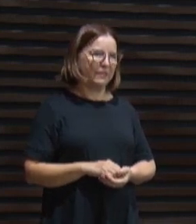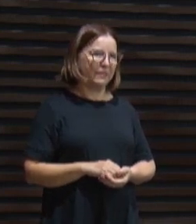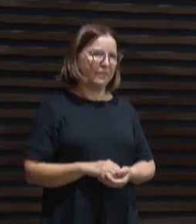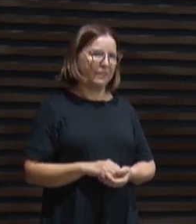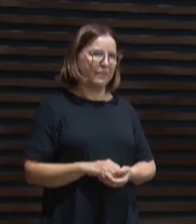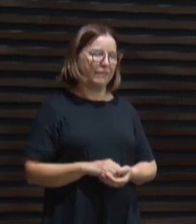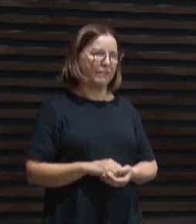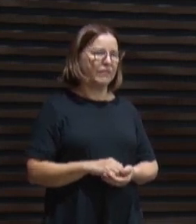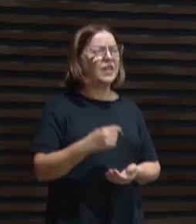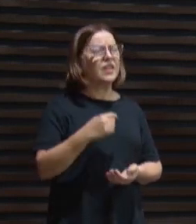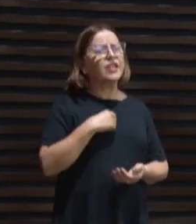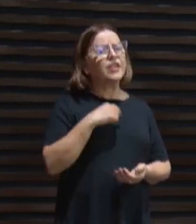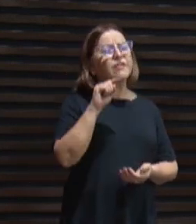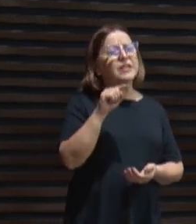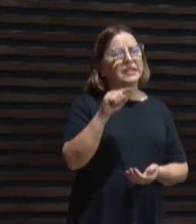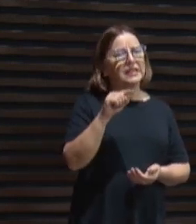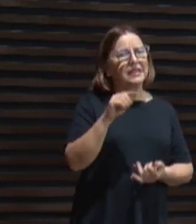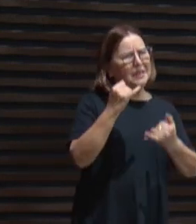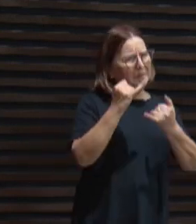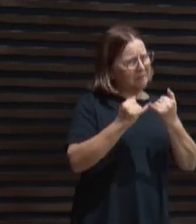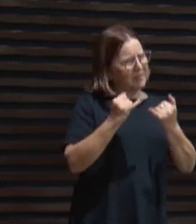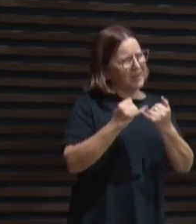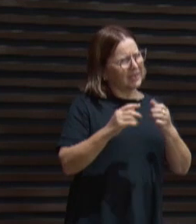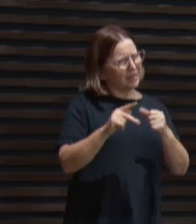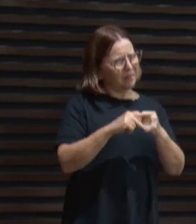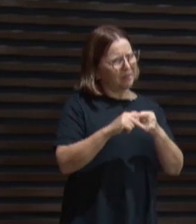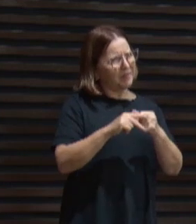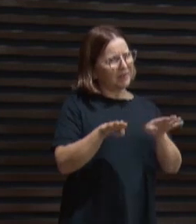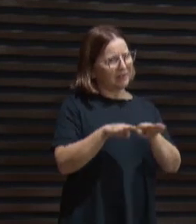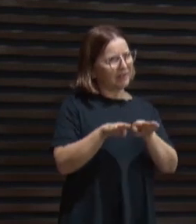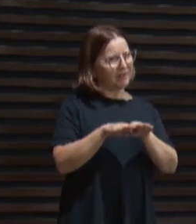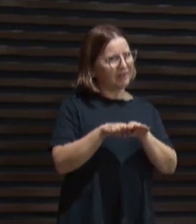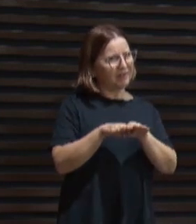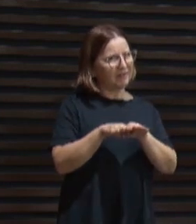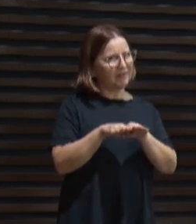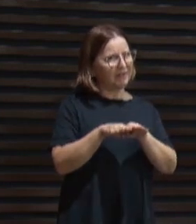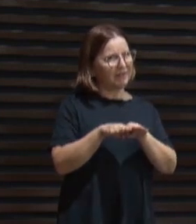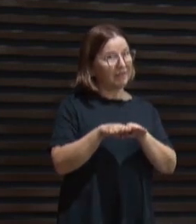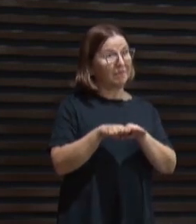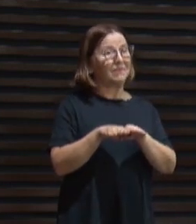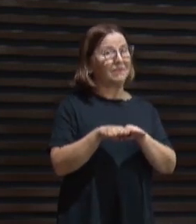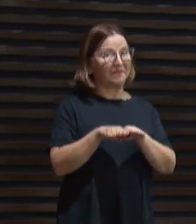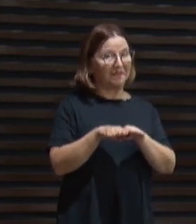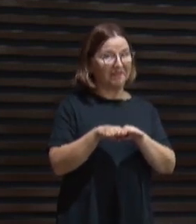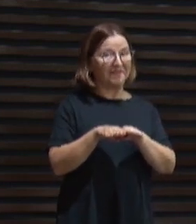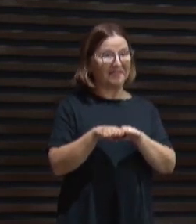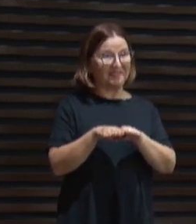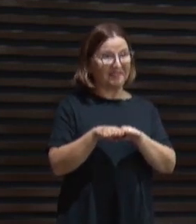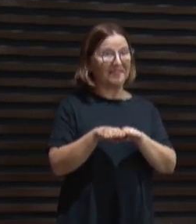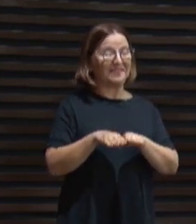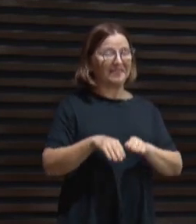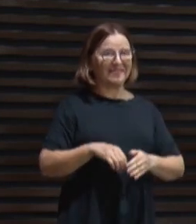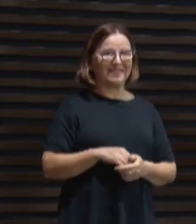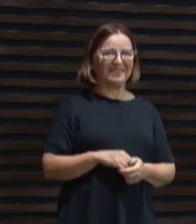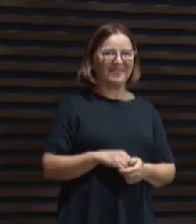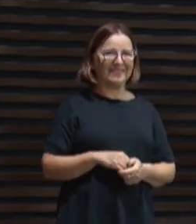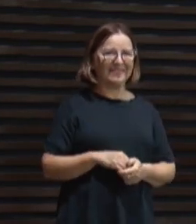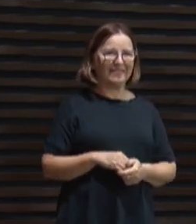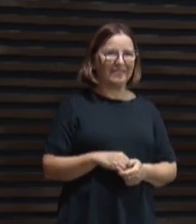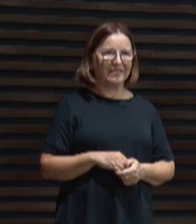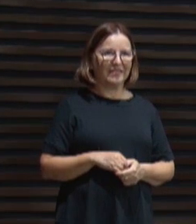Na política é assim. No STF é assim. Nesse sistema é assim. Entre